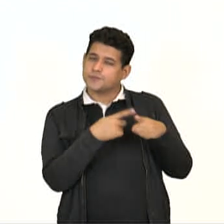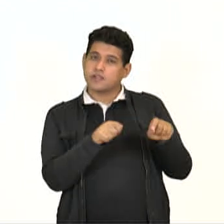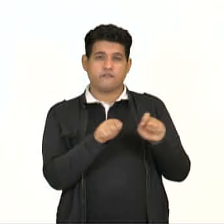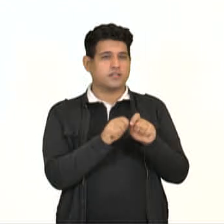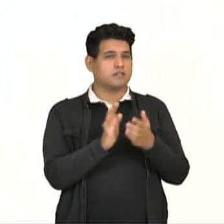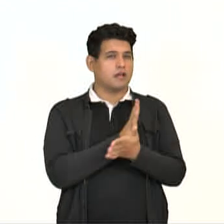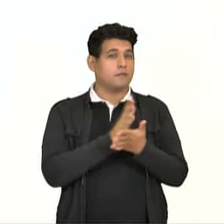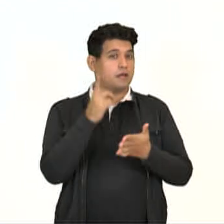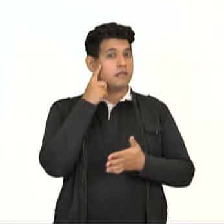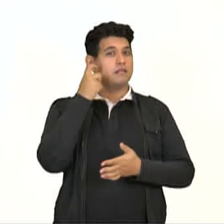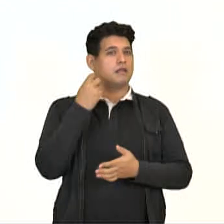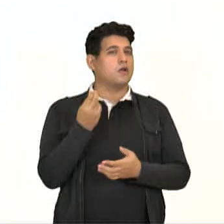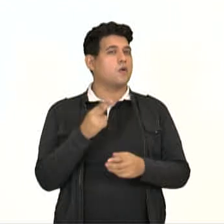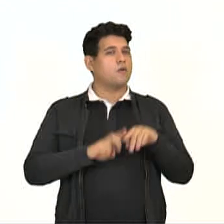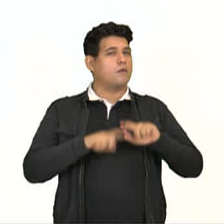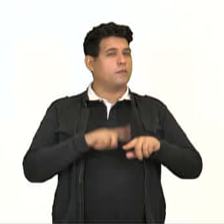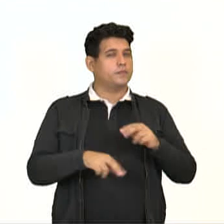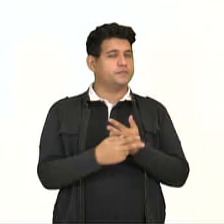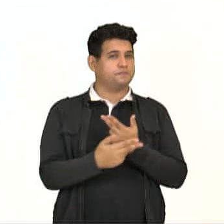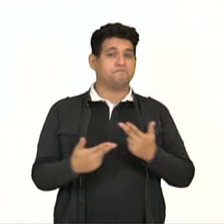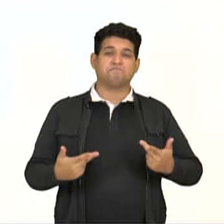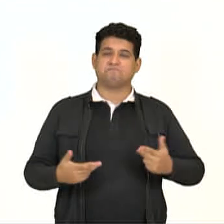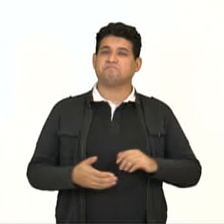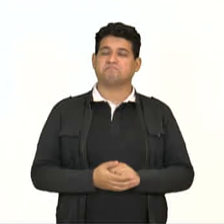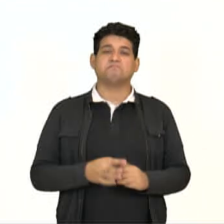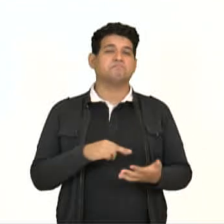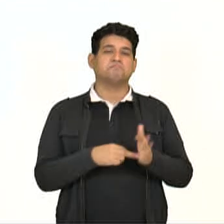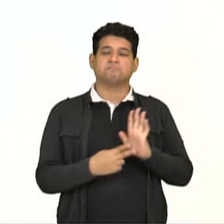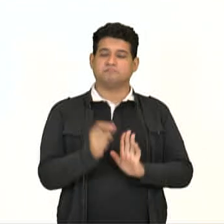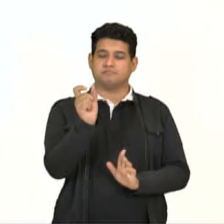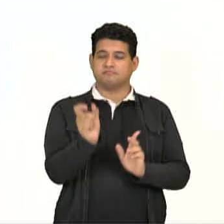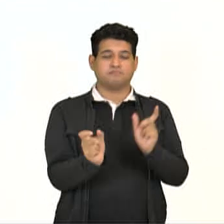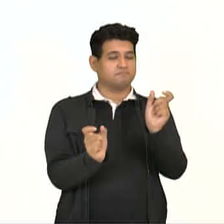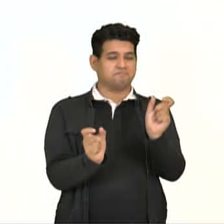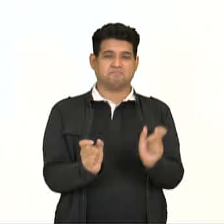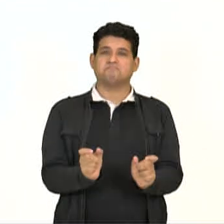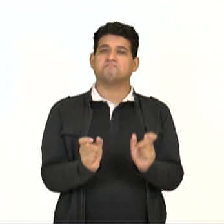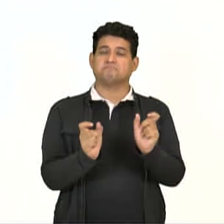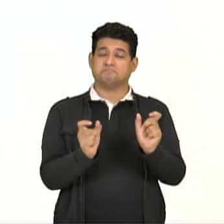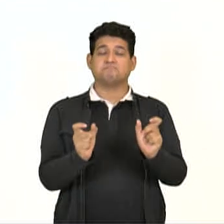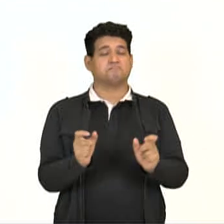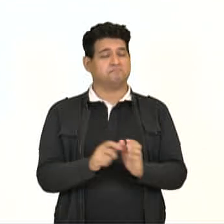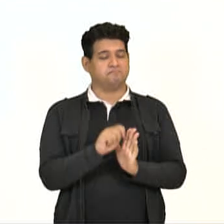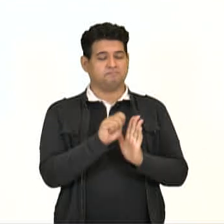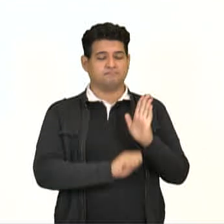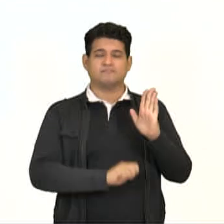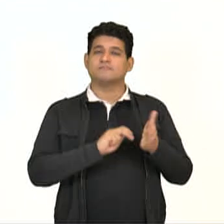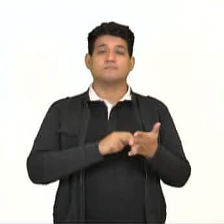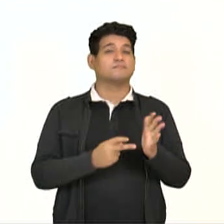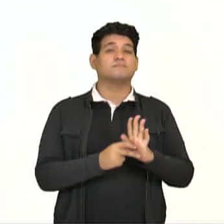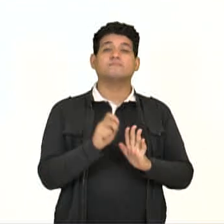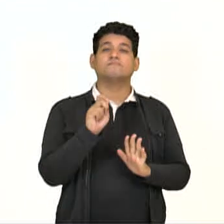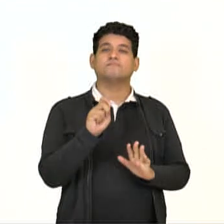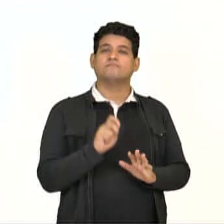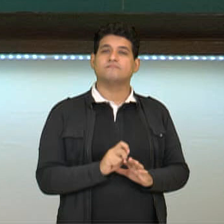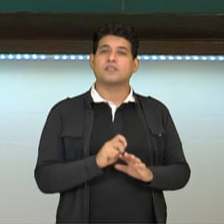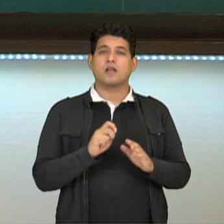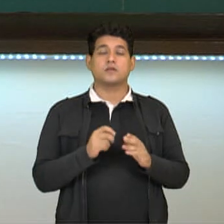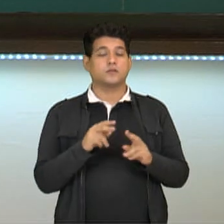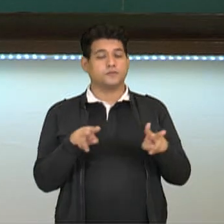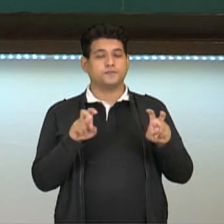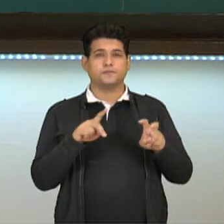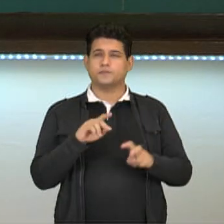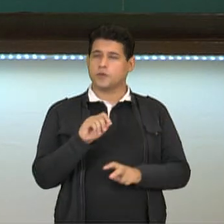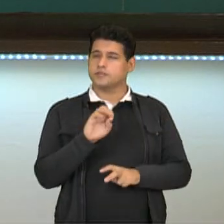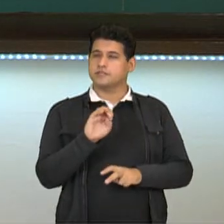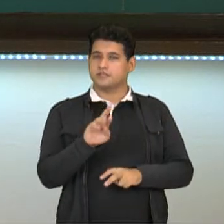alguma ideia ou produto. Então, essas são as características desse tipo de texto, que é um pôster de campanha.